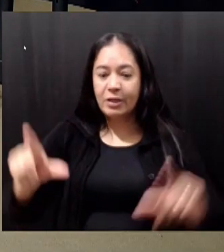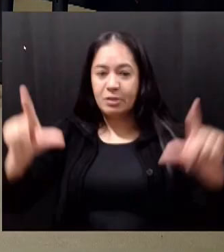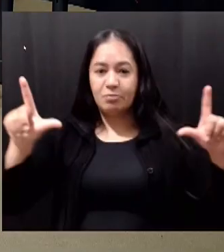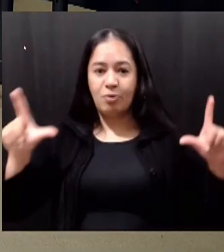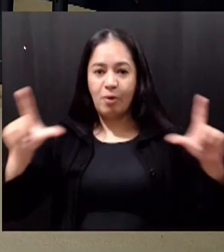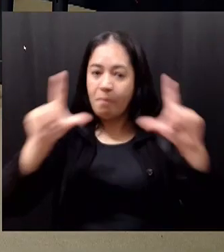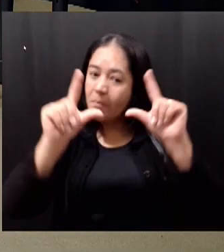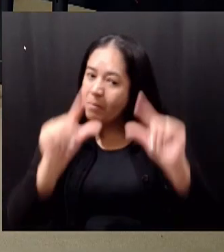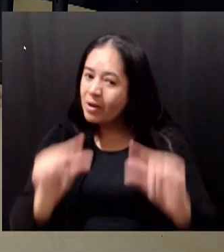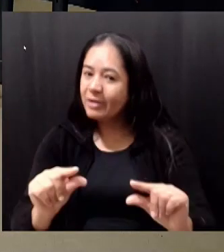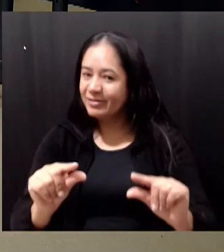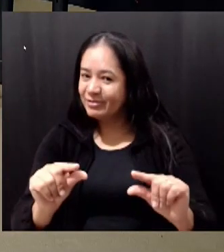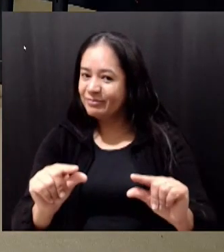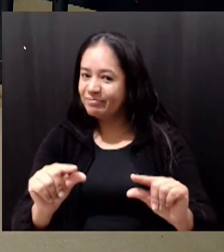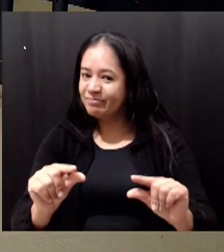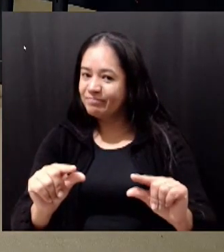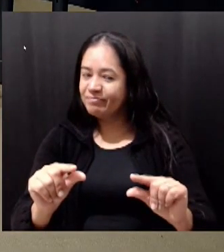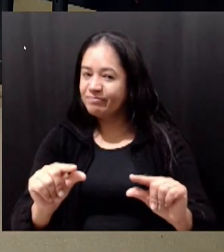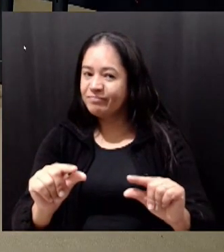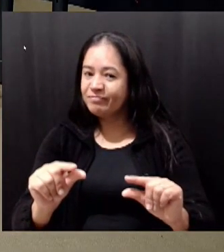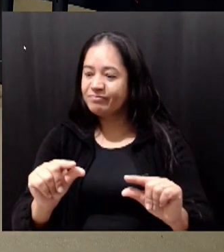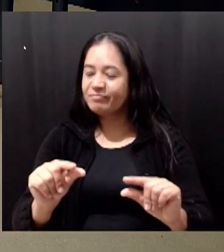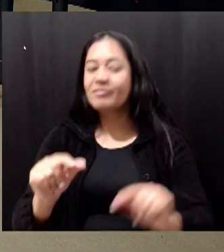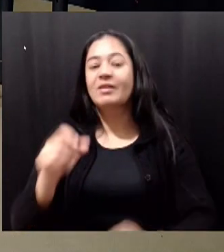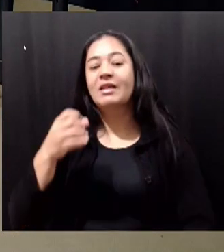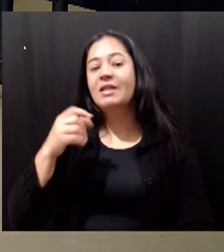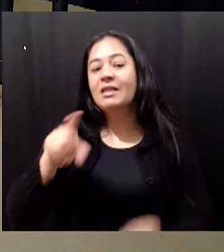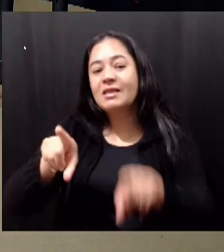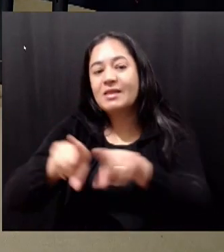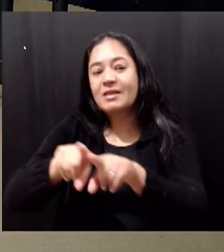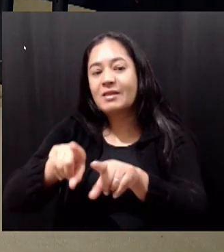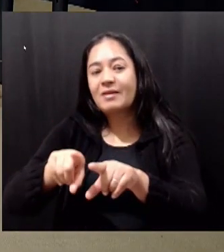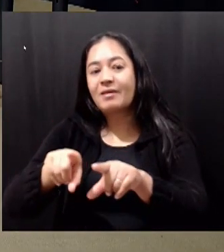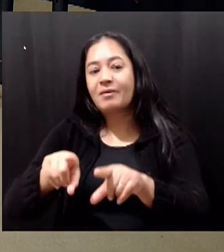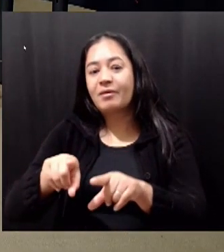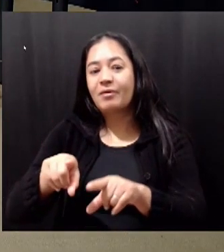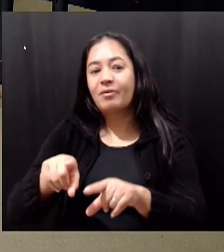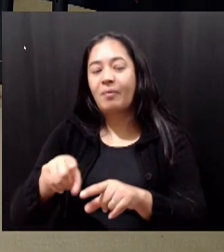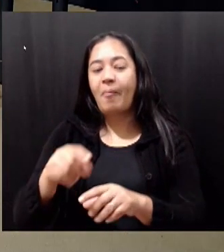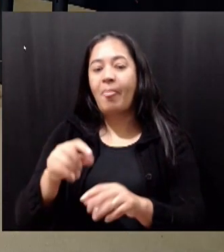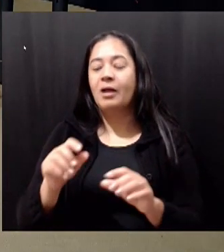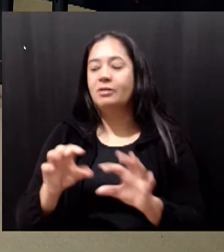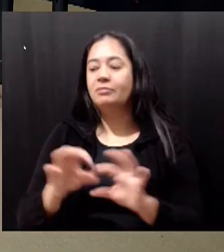né? Se colocam também menos à disposição,